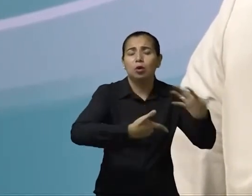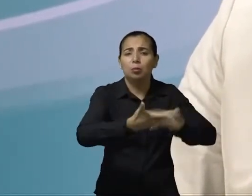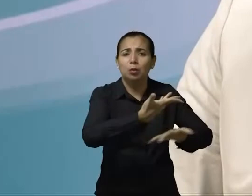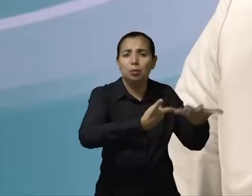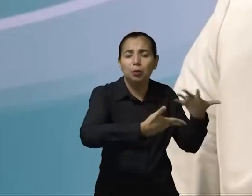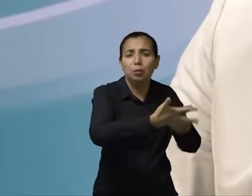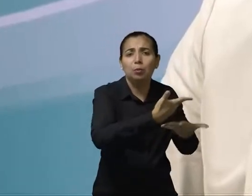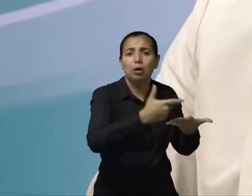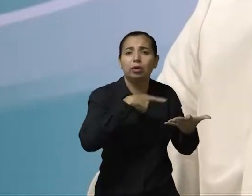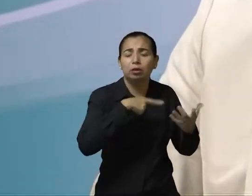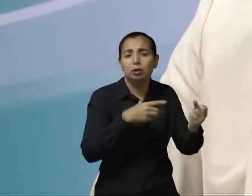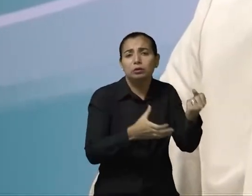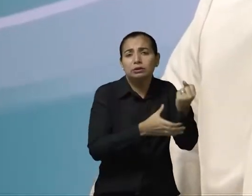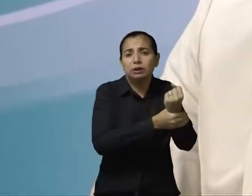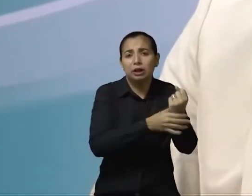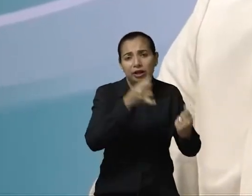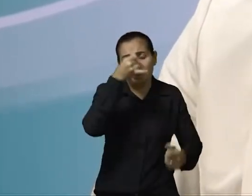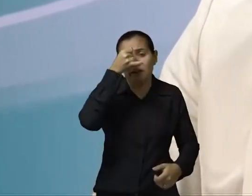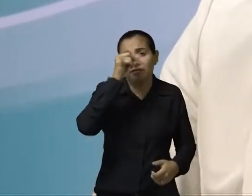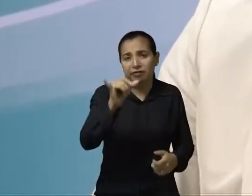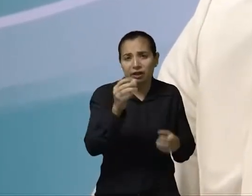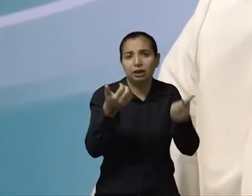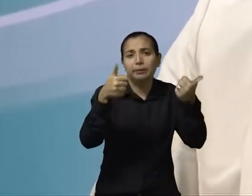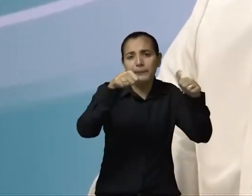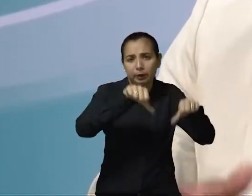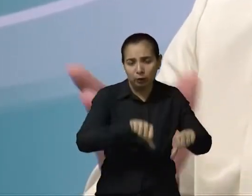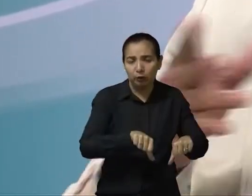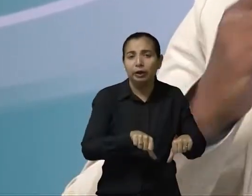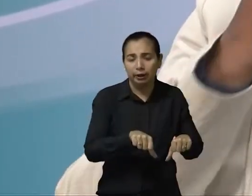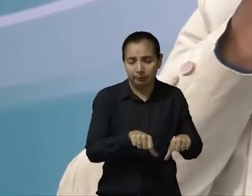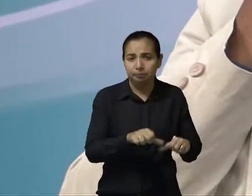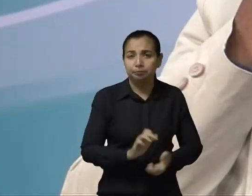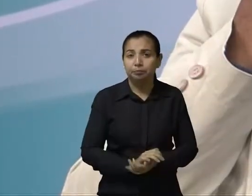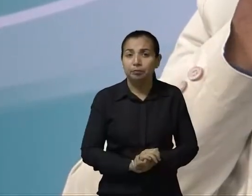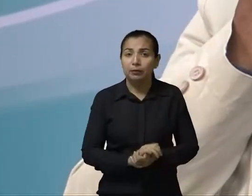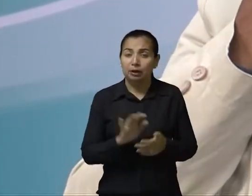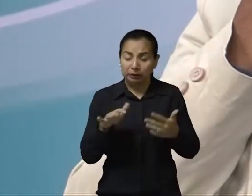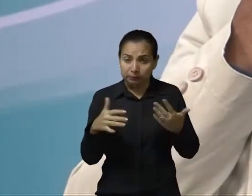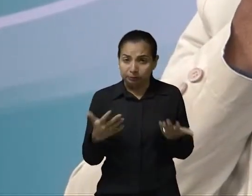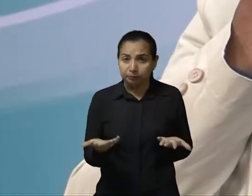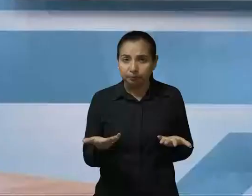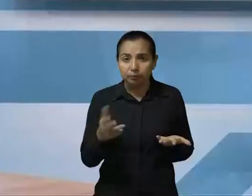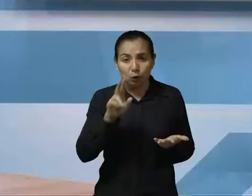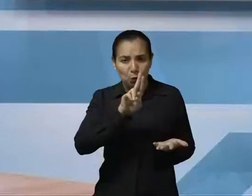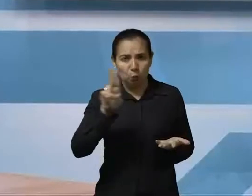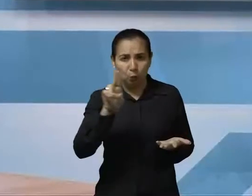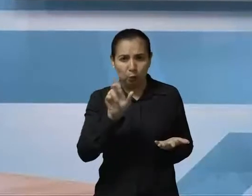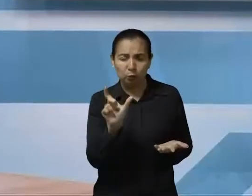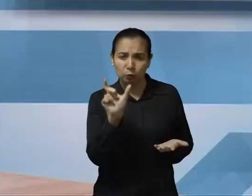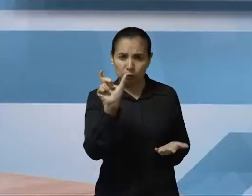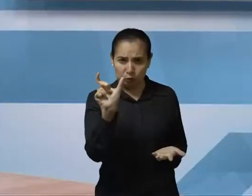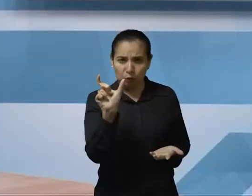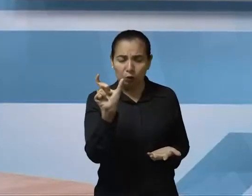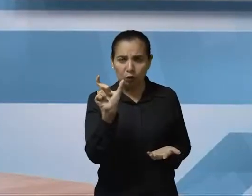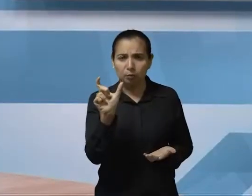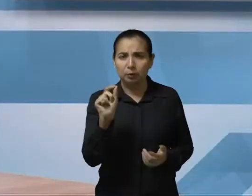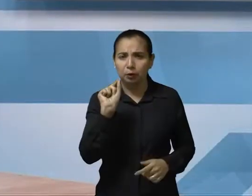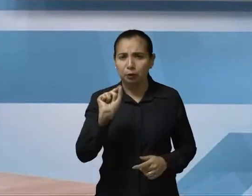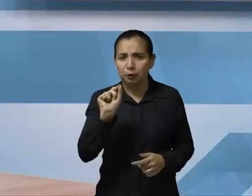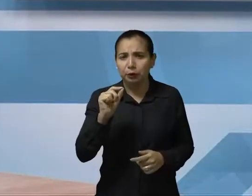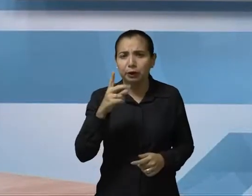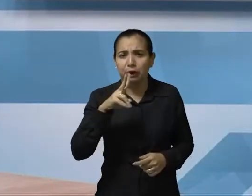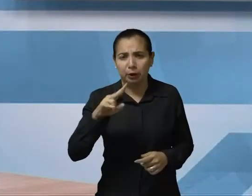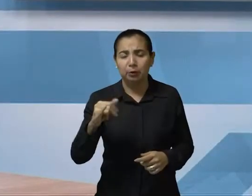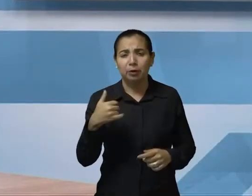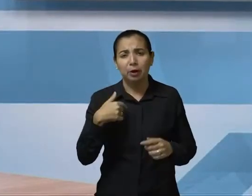isso acontecer e que realmente o indivíduo fosse trabalhado. Por analogia, eu posso até aqui